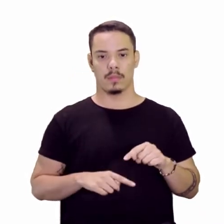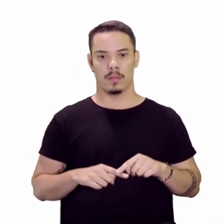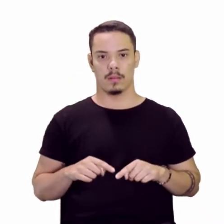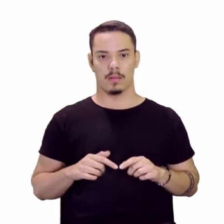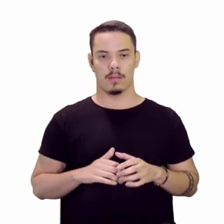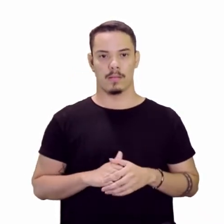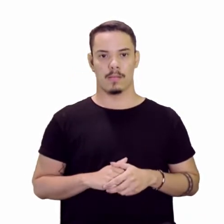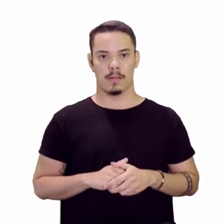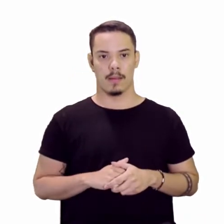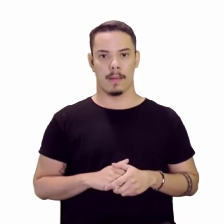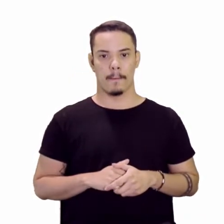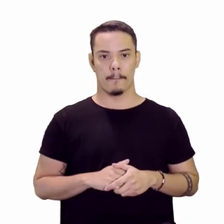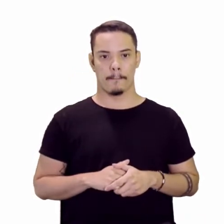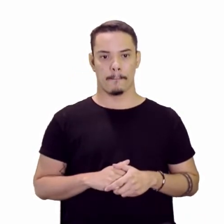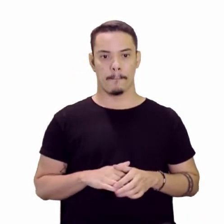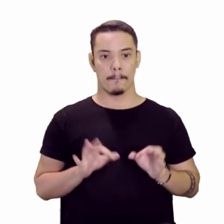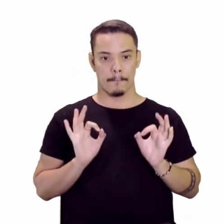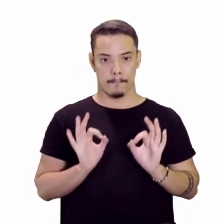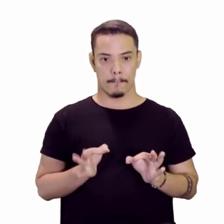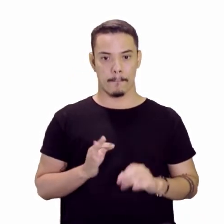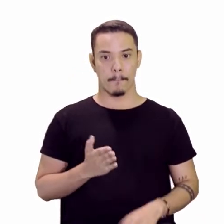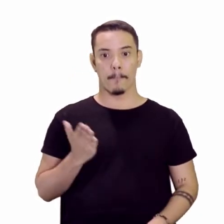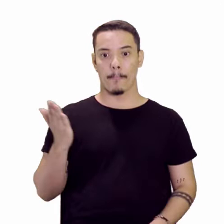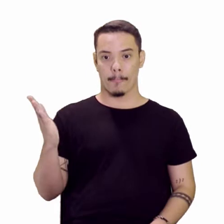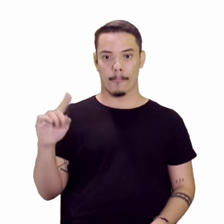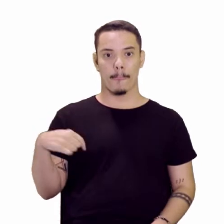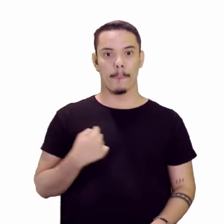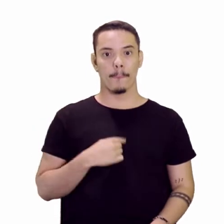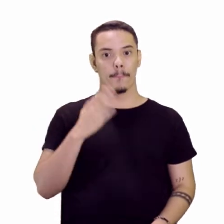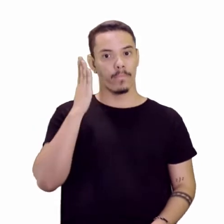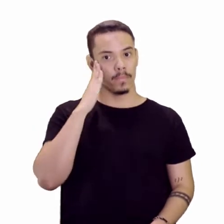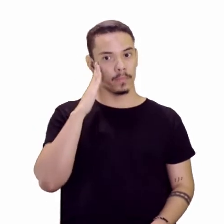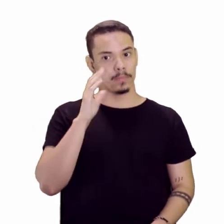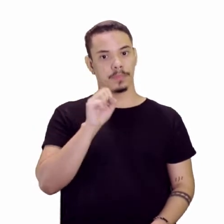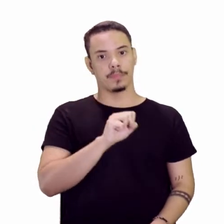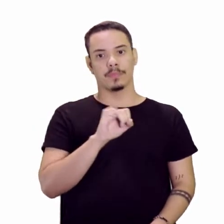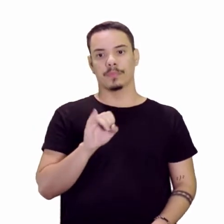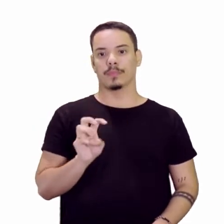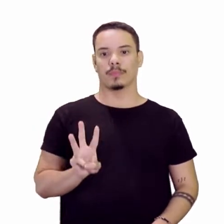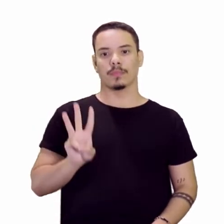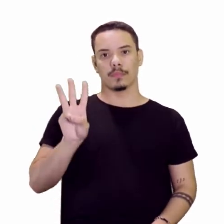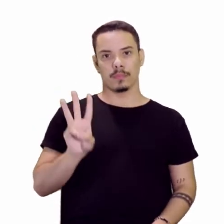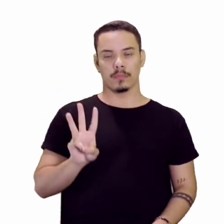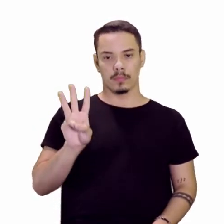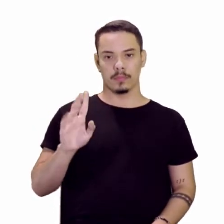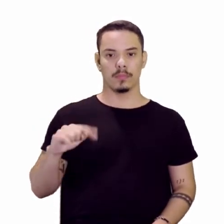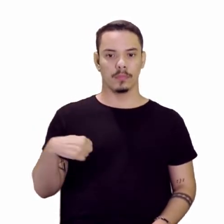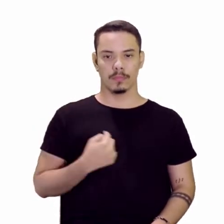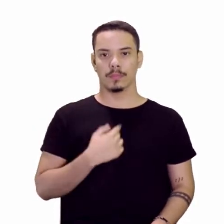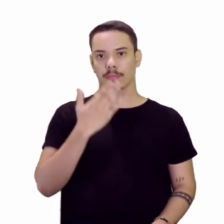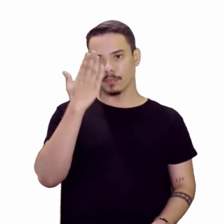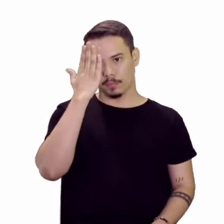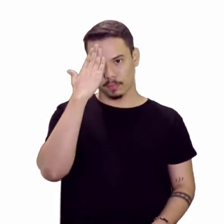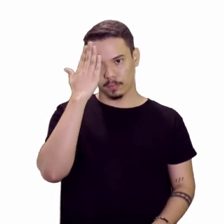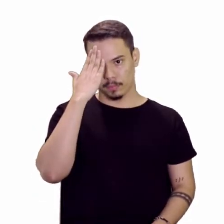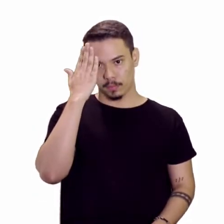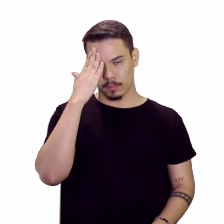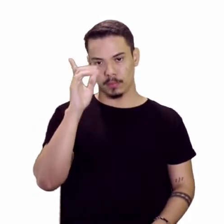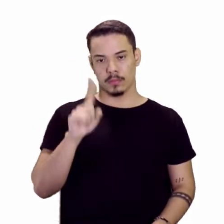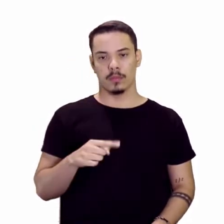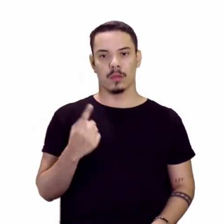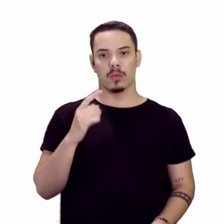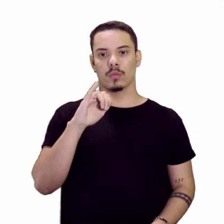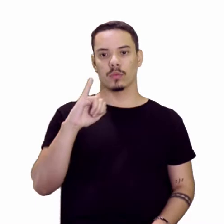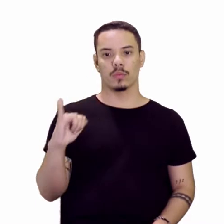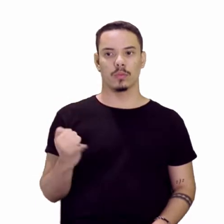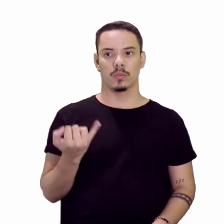corpo. Exatamente. E ali a unidade de potência no SI é o watts, que é representado pela letra W e vale 1 joule